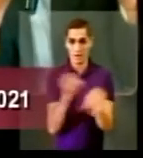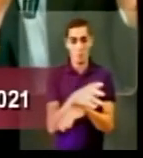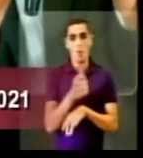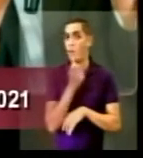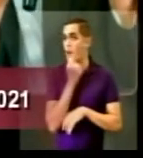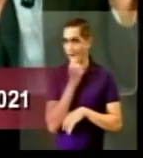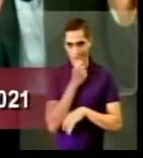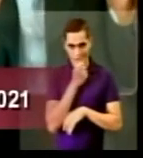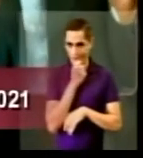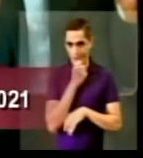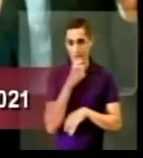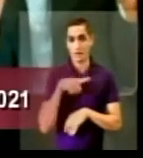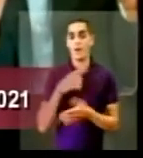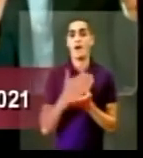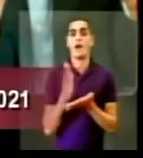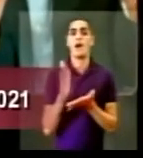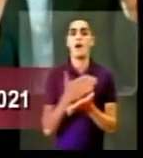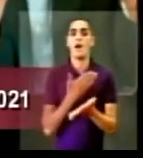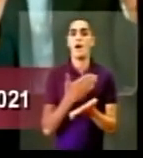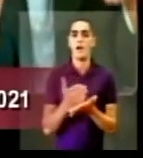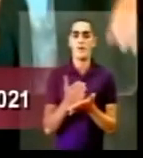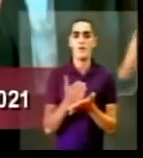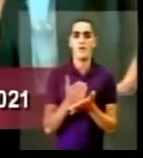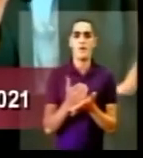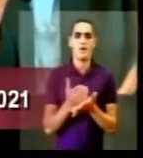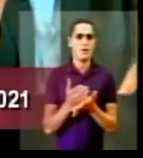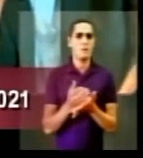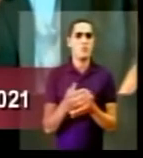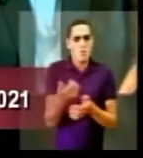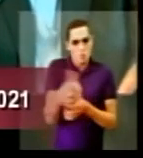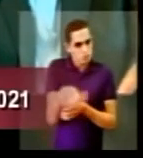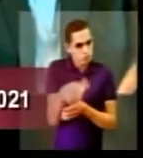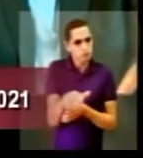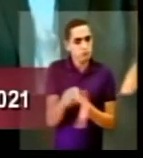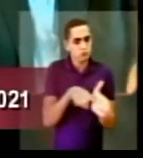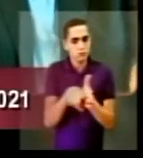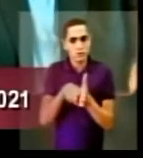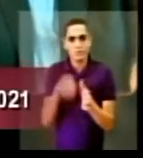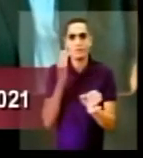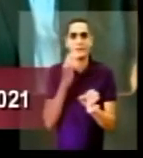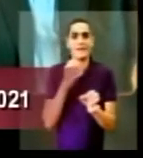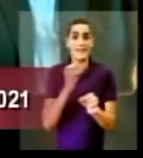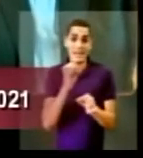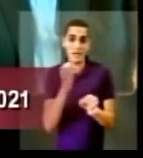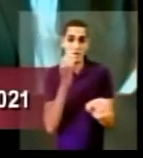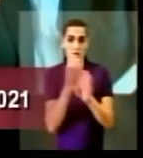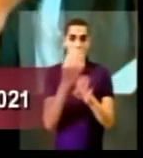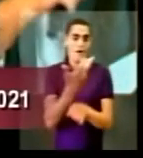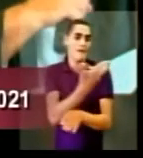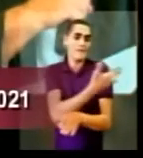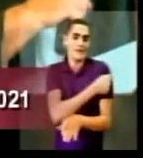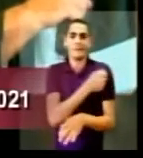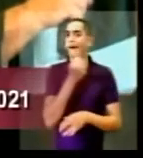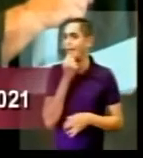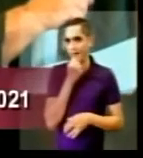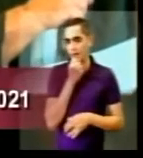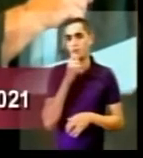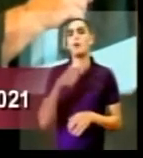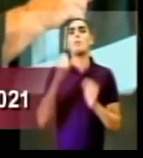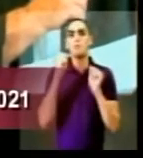Casos que serão analisados poderão vir a ser